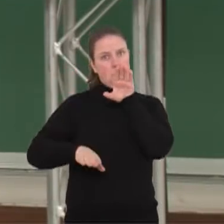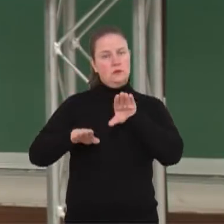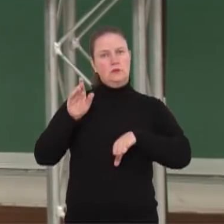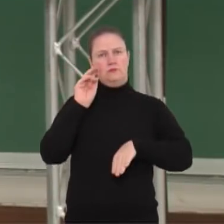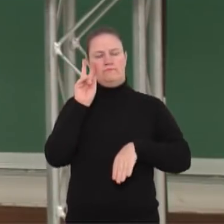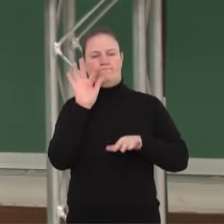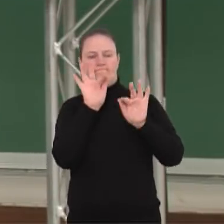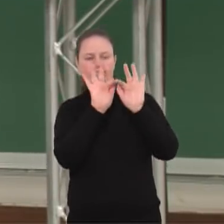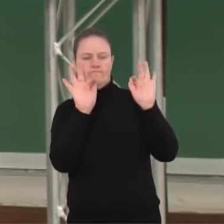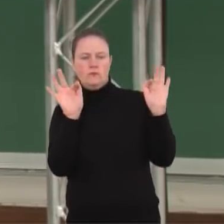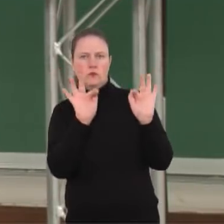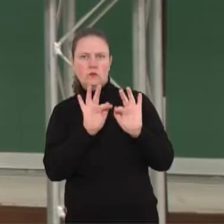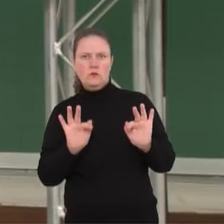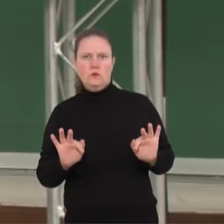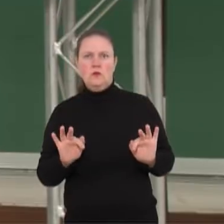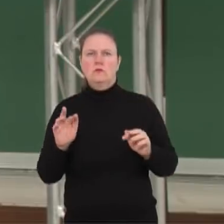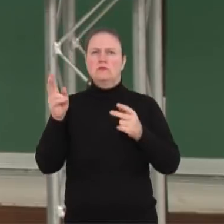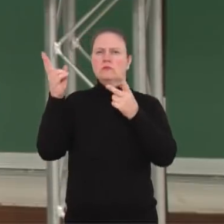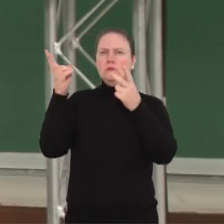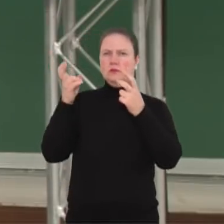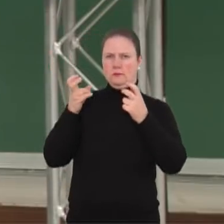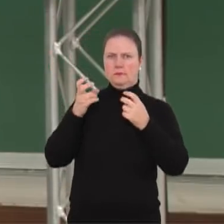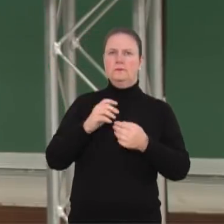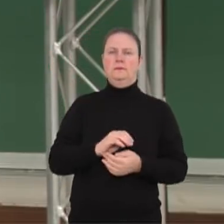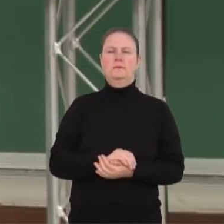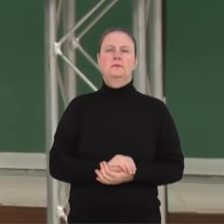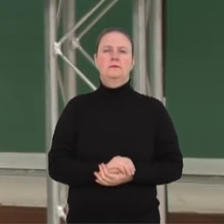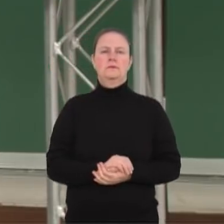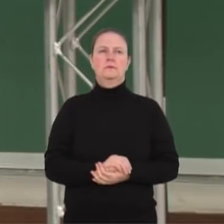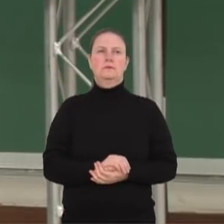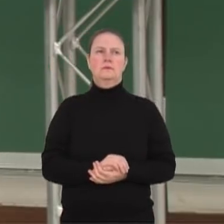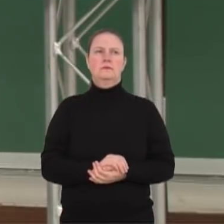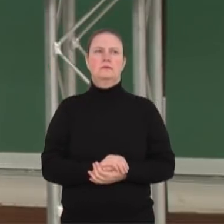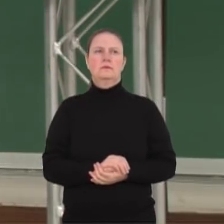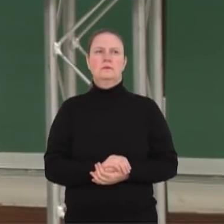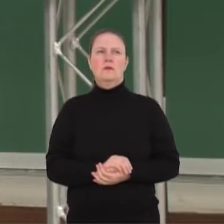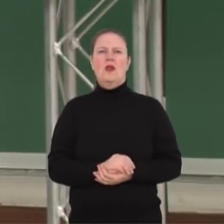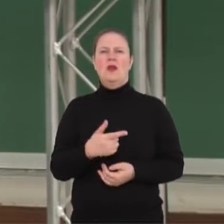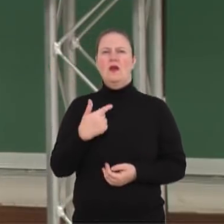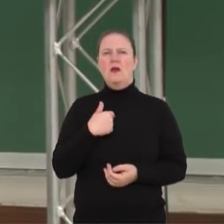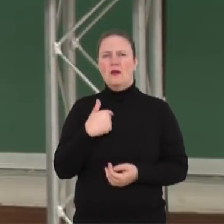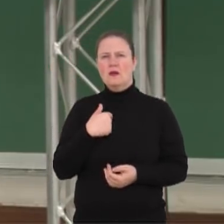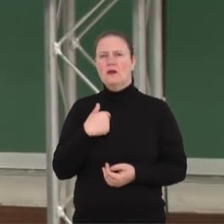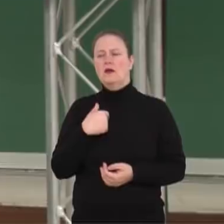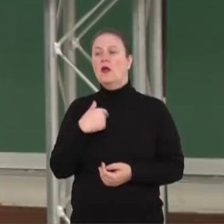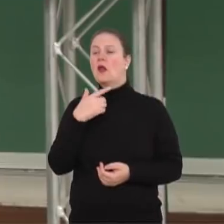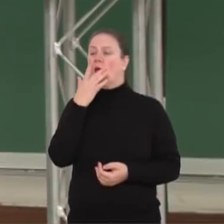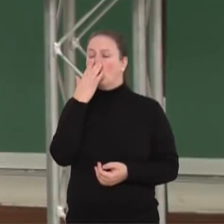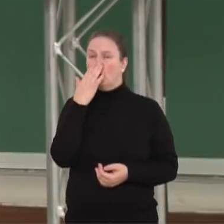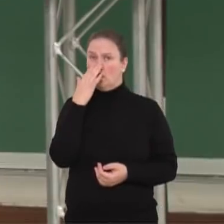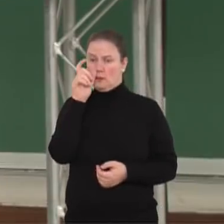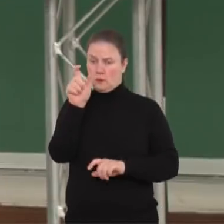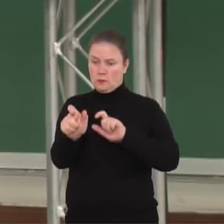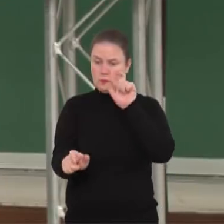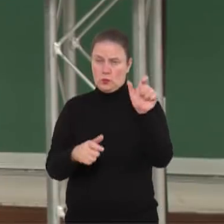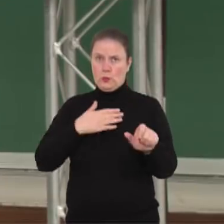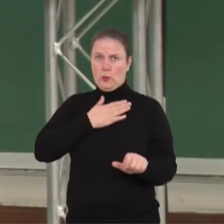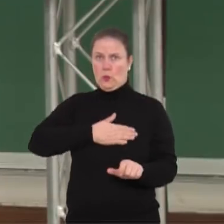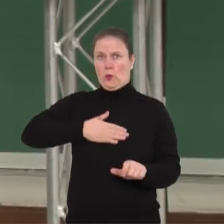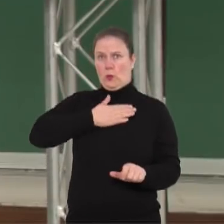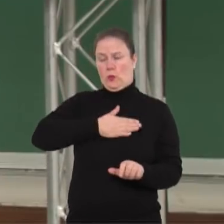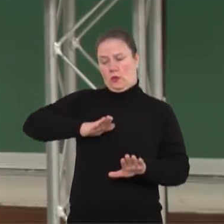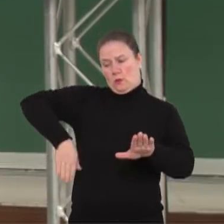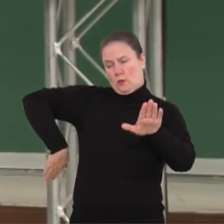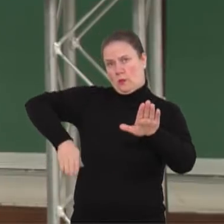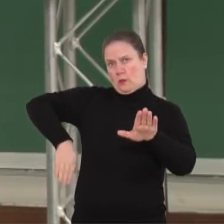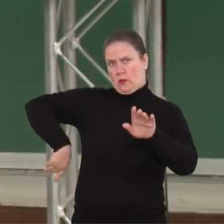frase e analisa o sentido que ela está sendo usada. Be careful. Ah, eu coloquei lá porque as pessoas gostam das praias. Ok, pode ser também,